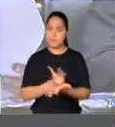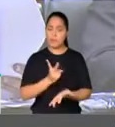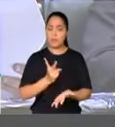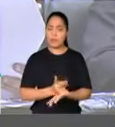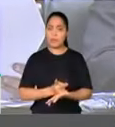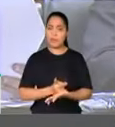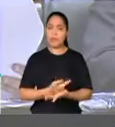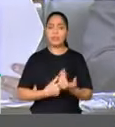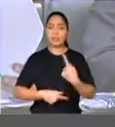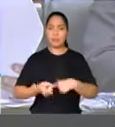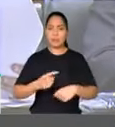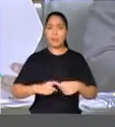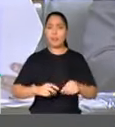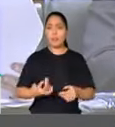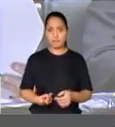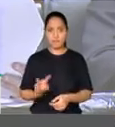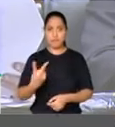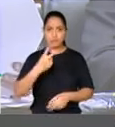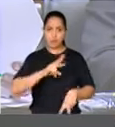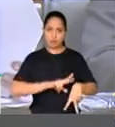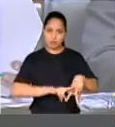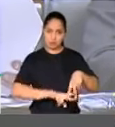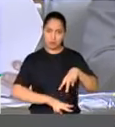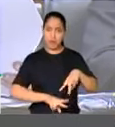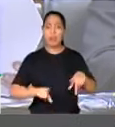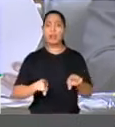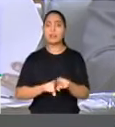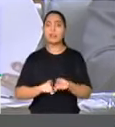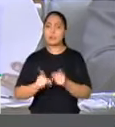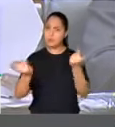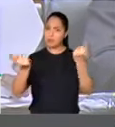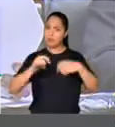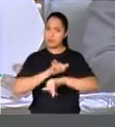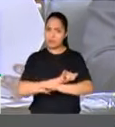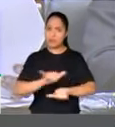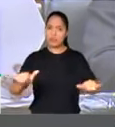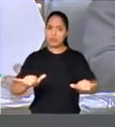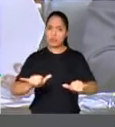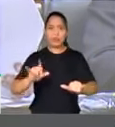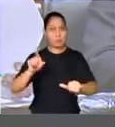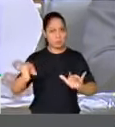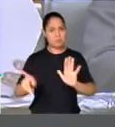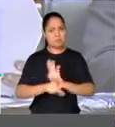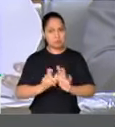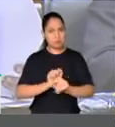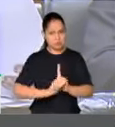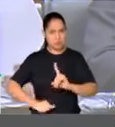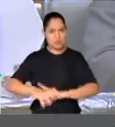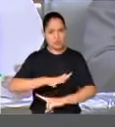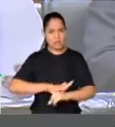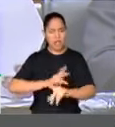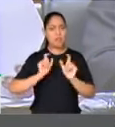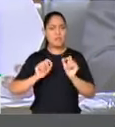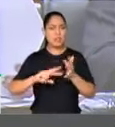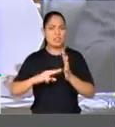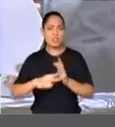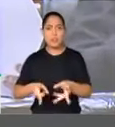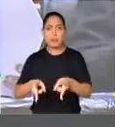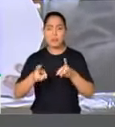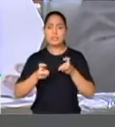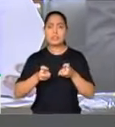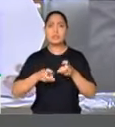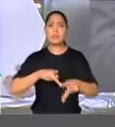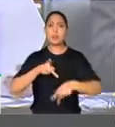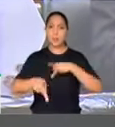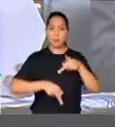redesignação sexual. Além disso, cumpre assinalar o que ocorre no âmbito da própria sociedade. A percepção pública em relação